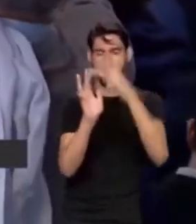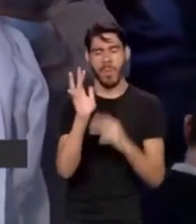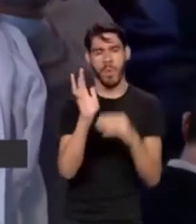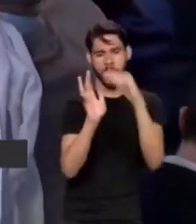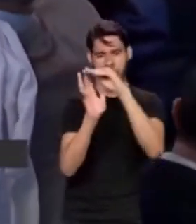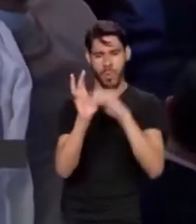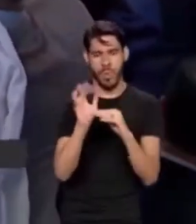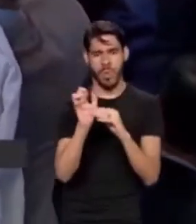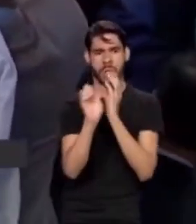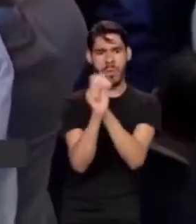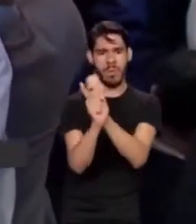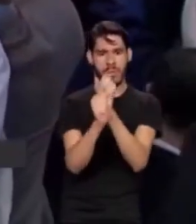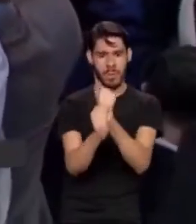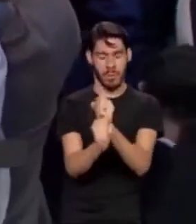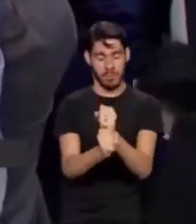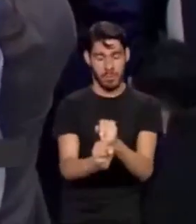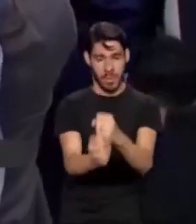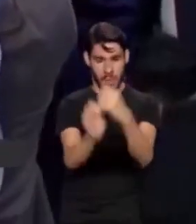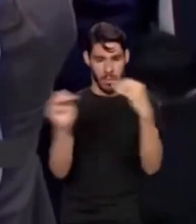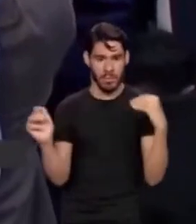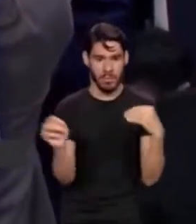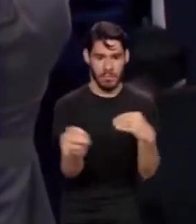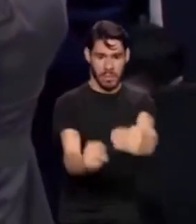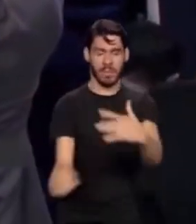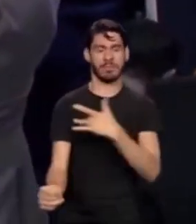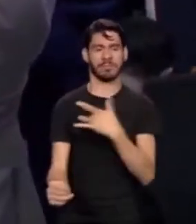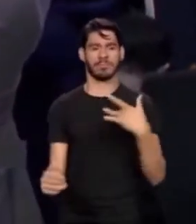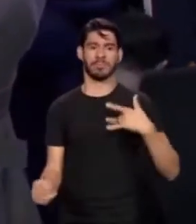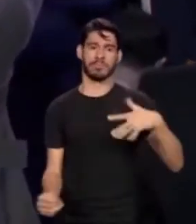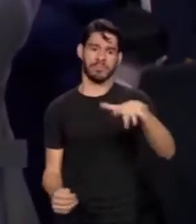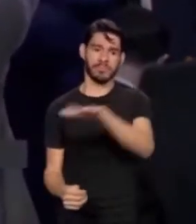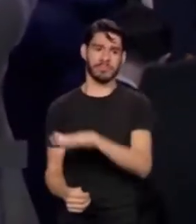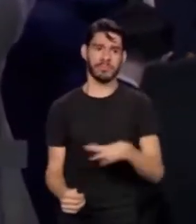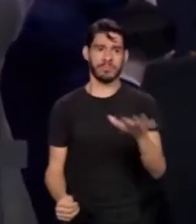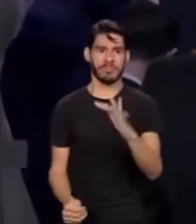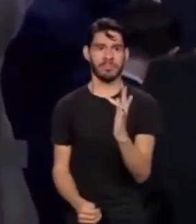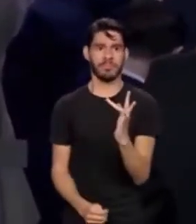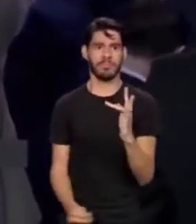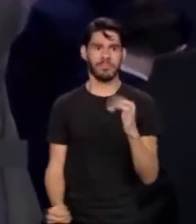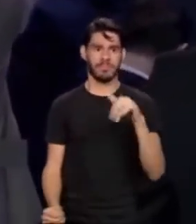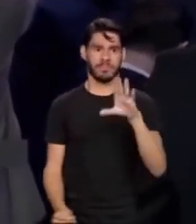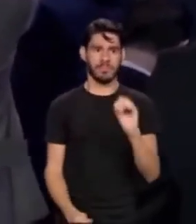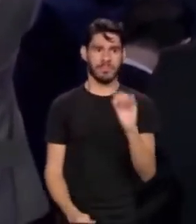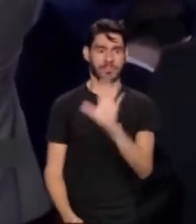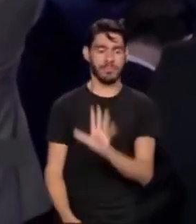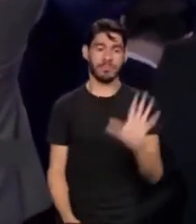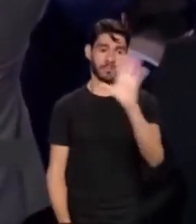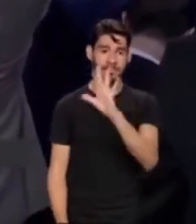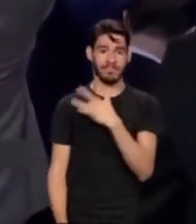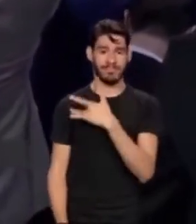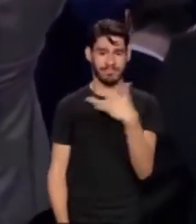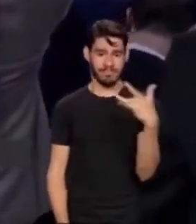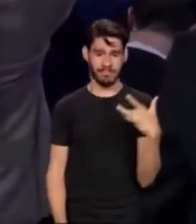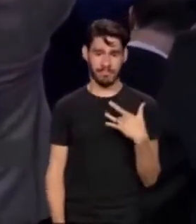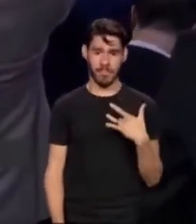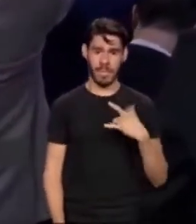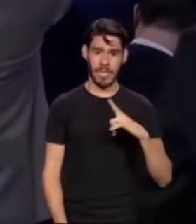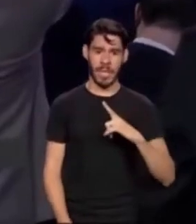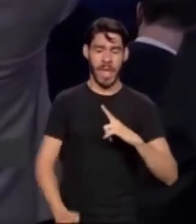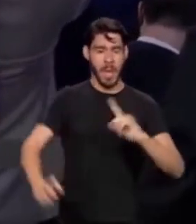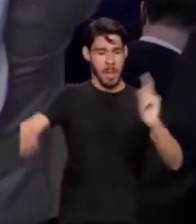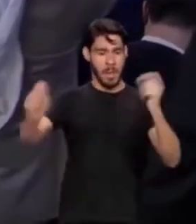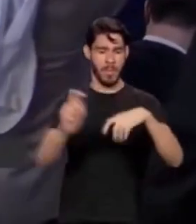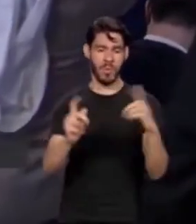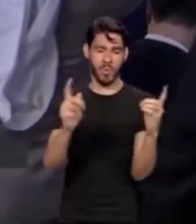no orçamento do Ministério da Saúde no âmbito do Fundo Nacional de saúde a fim de possibilitar